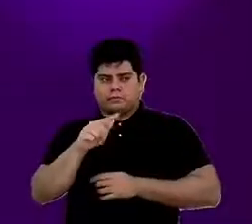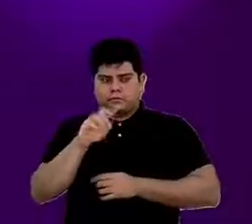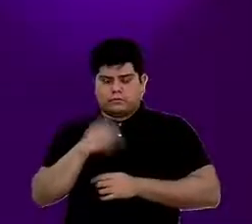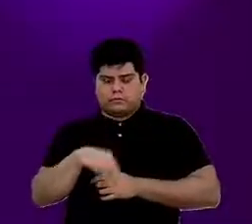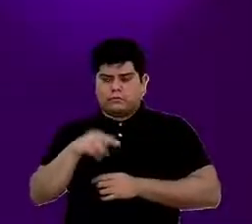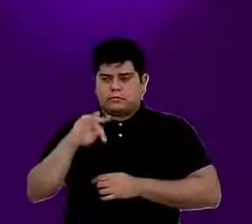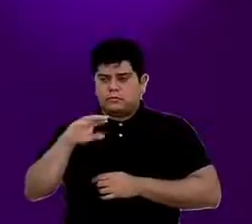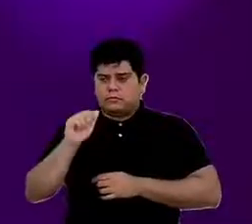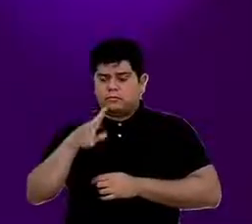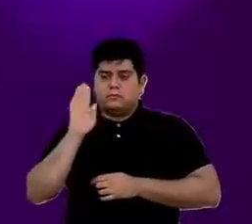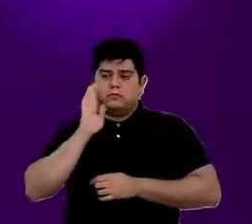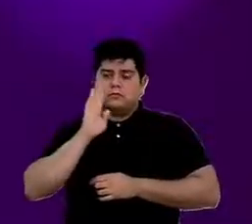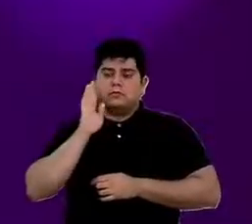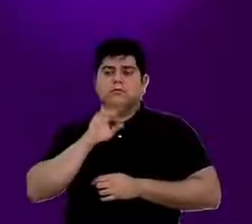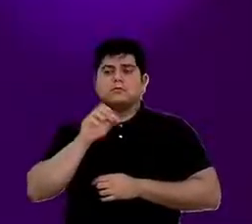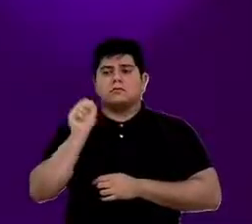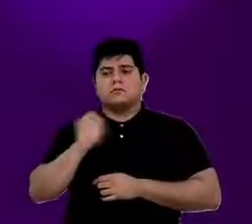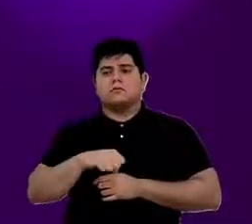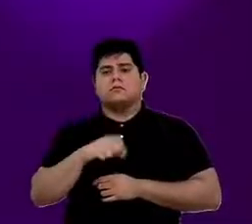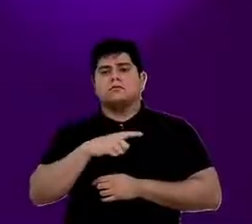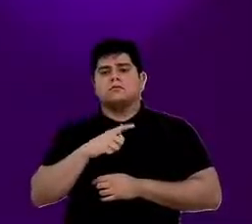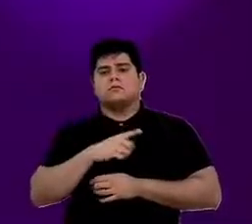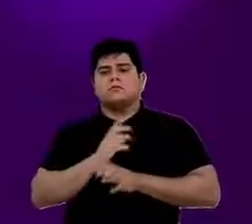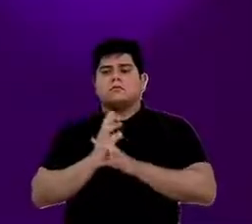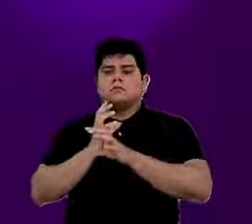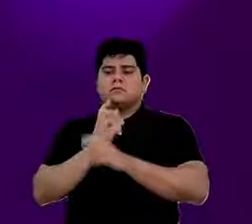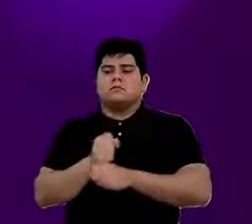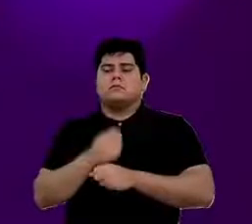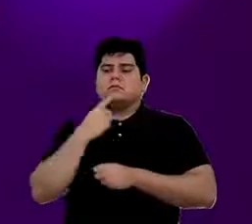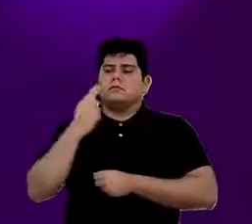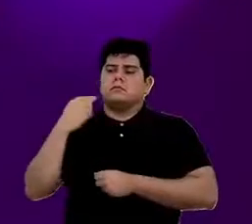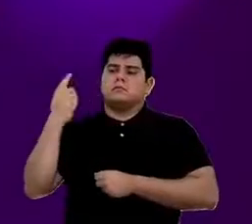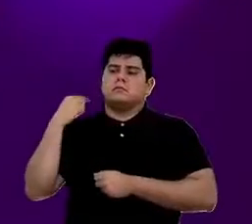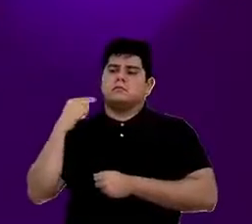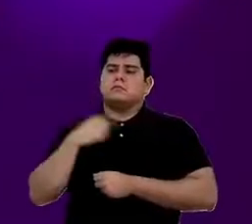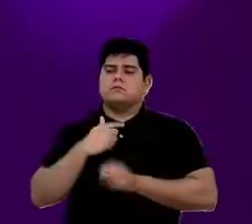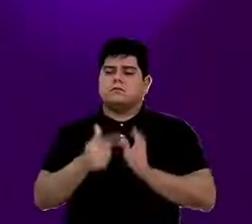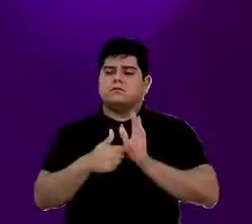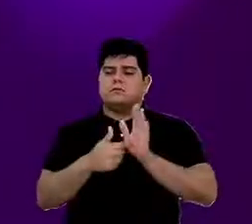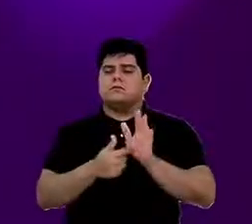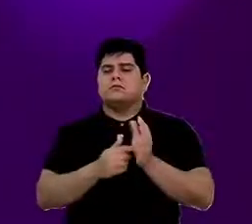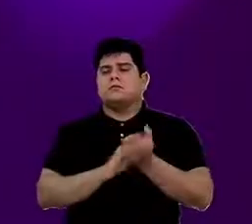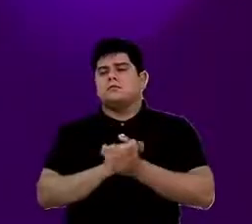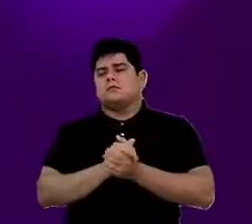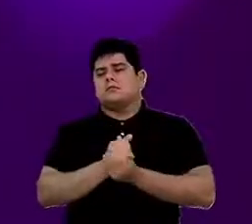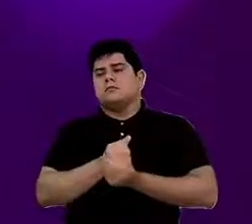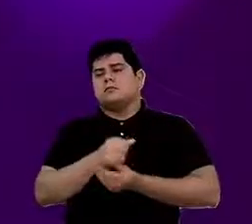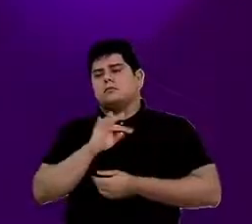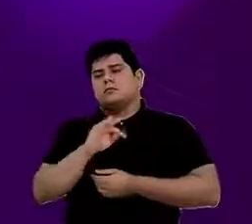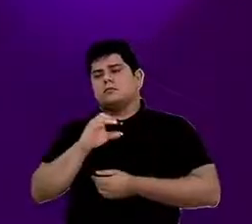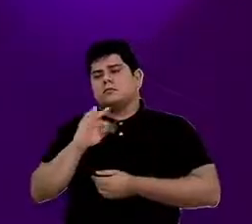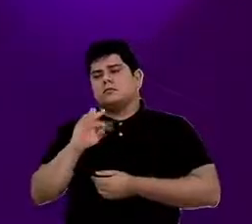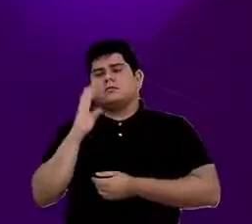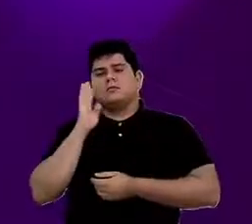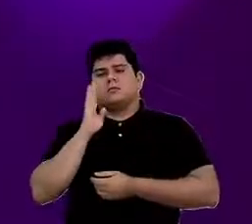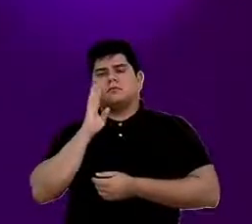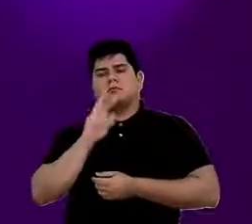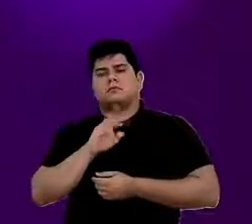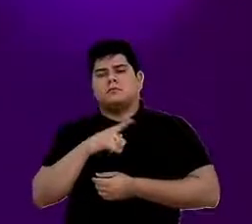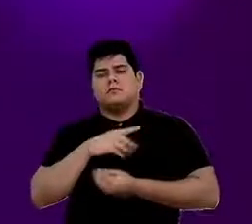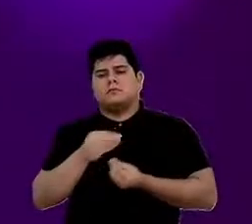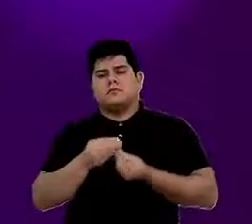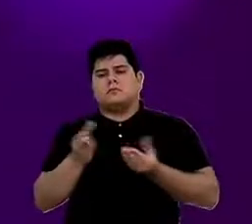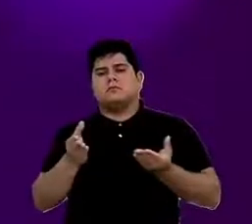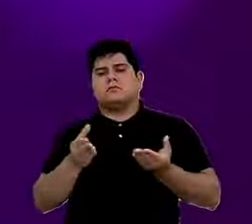muito interessante, também com resultados recentes apresentados no TCT interessantes, e deve estar disponível em